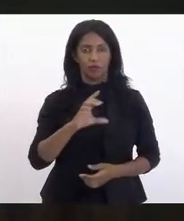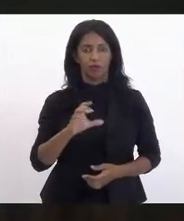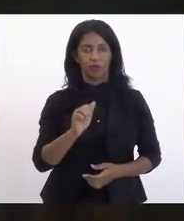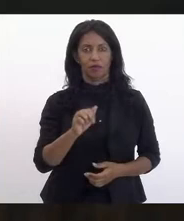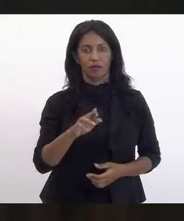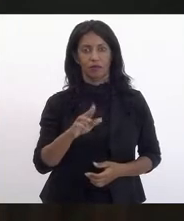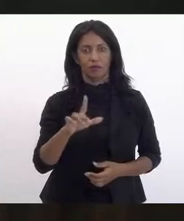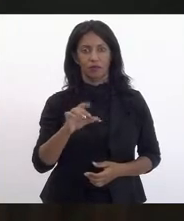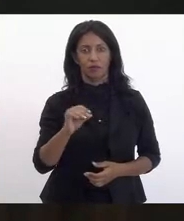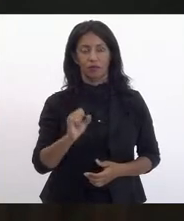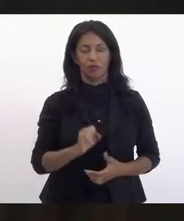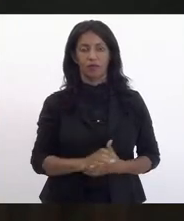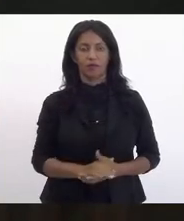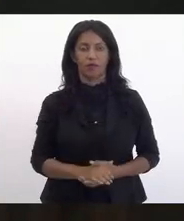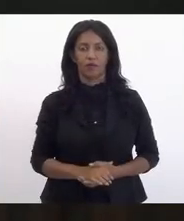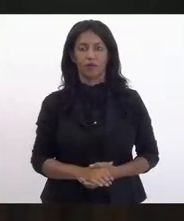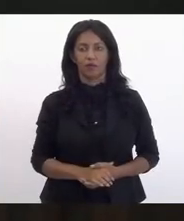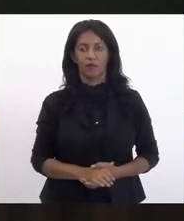Augusto.